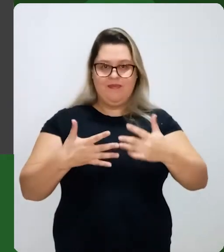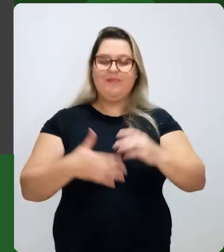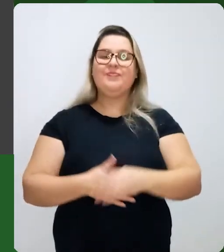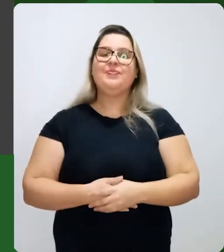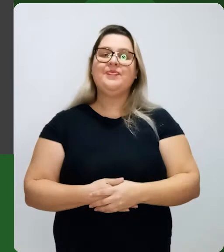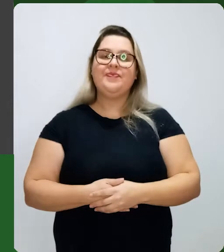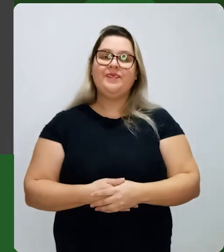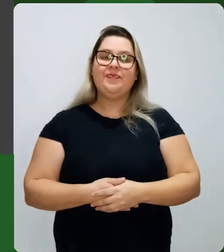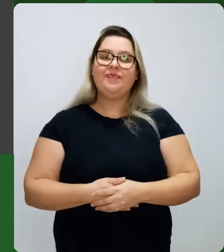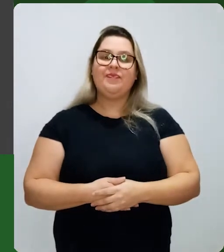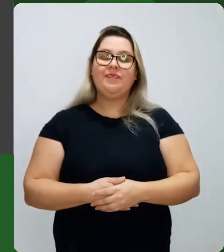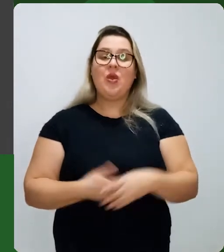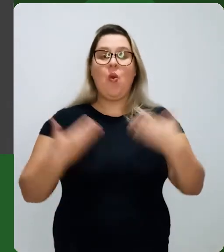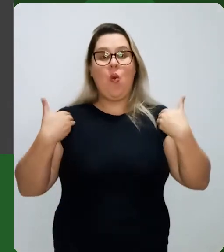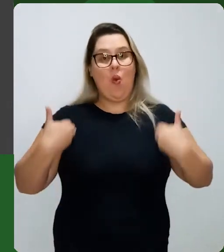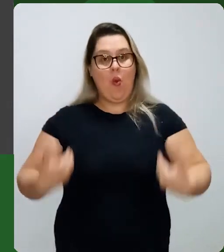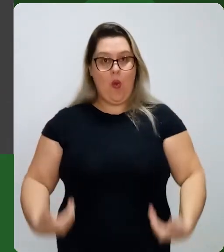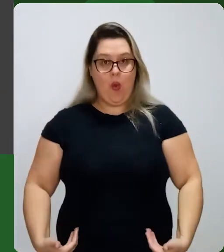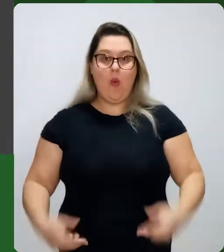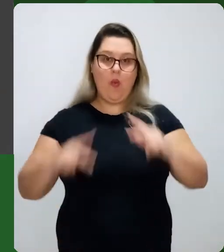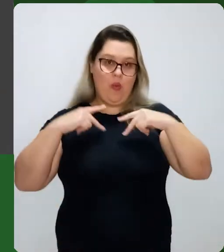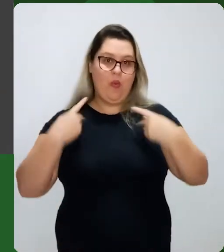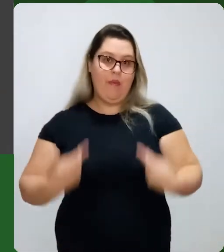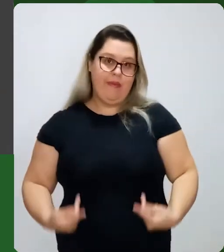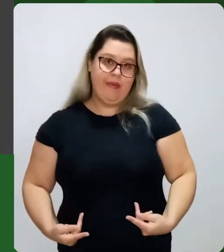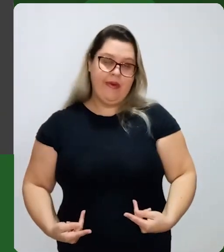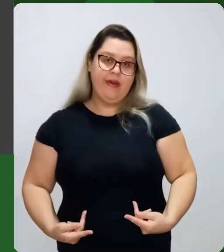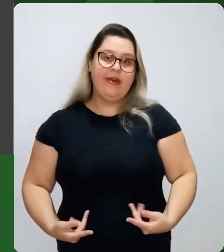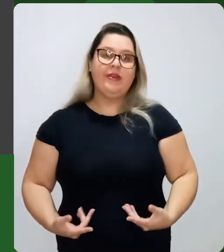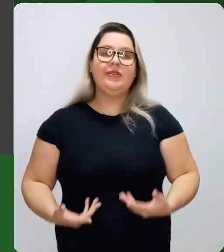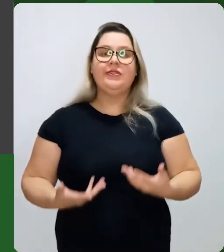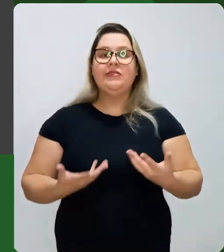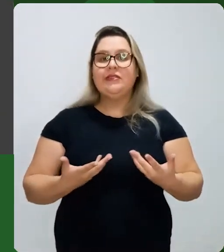falar. O corpo humano, então,